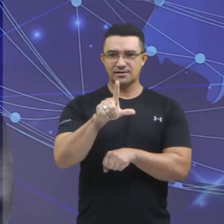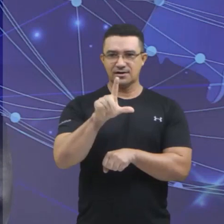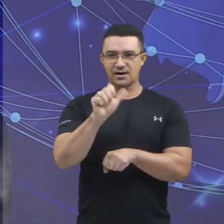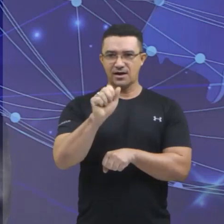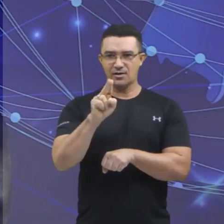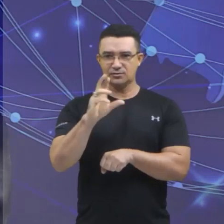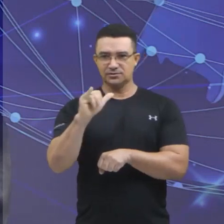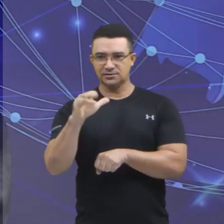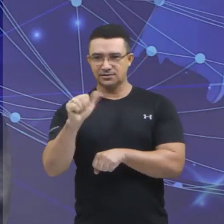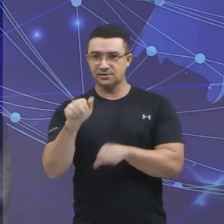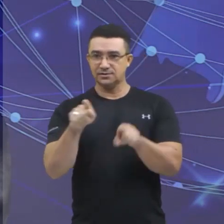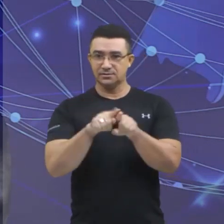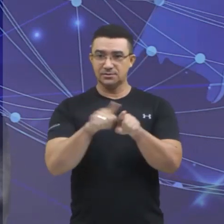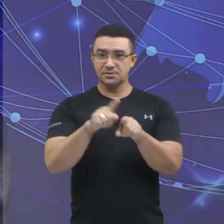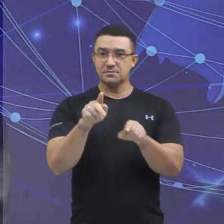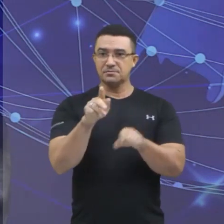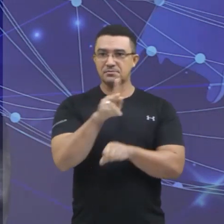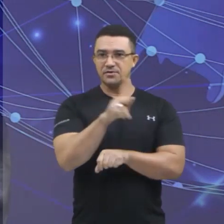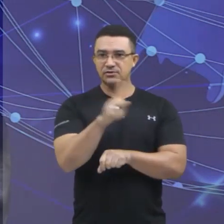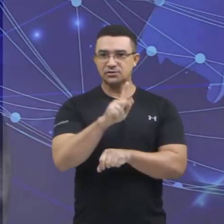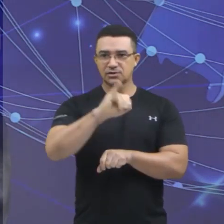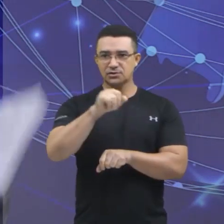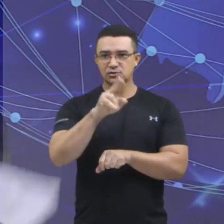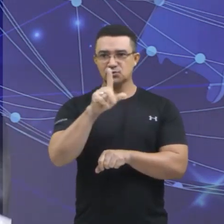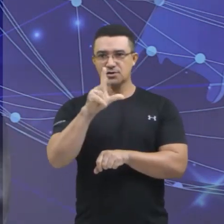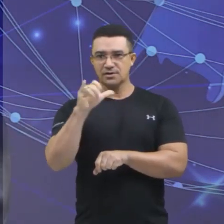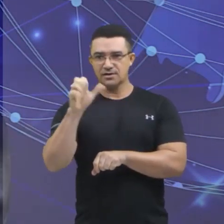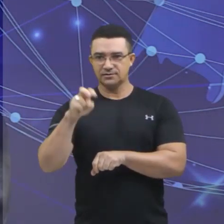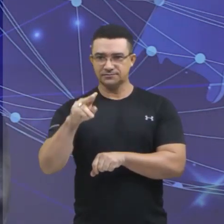vão nos situar sobre as questões.